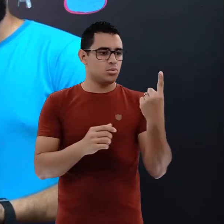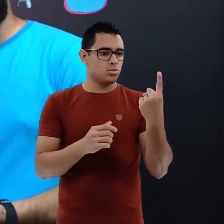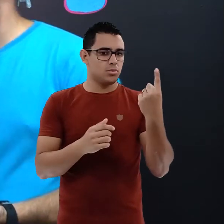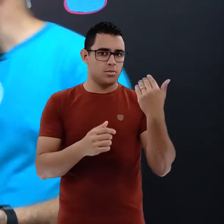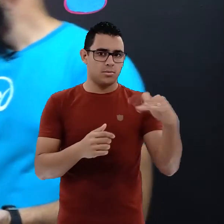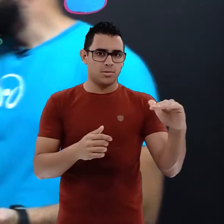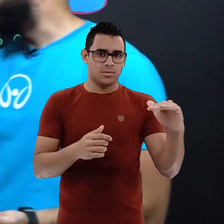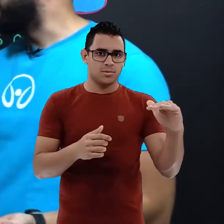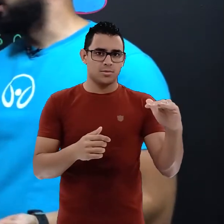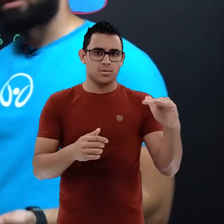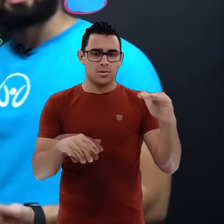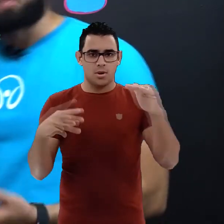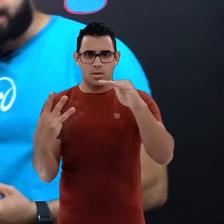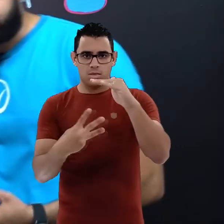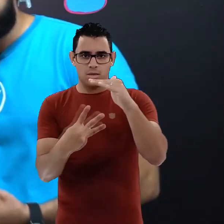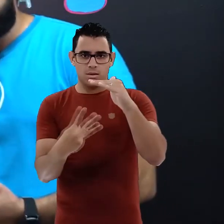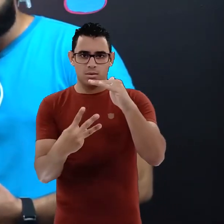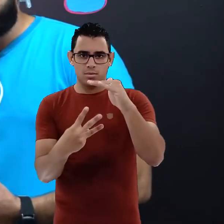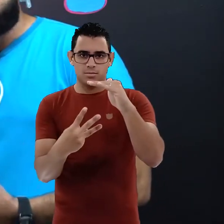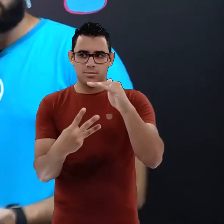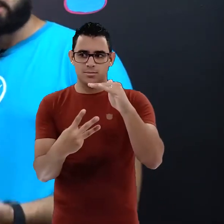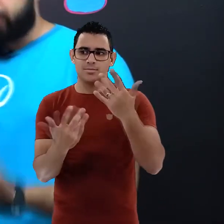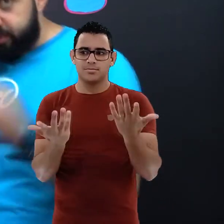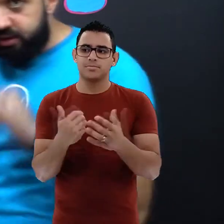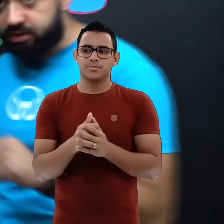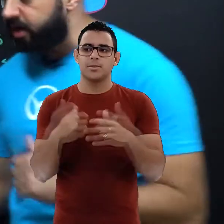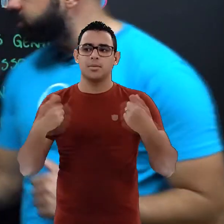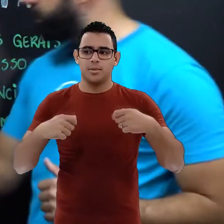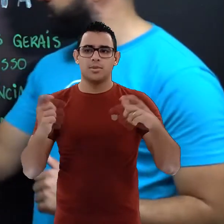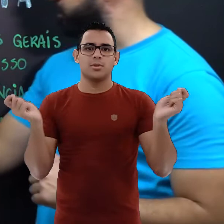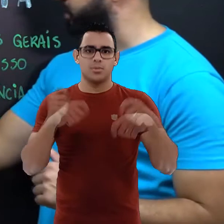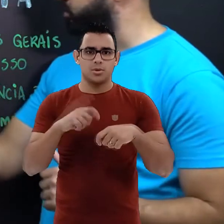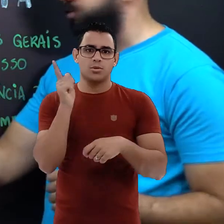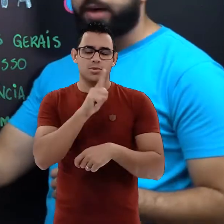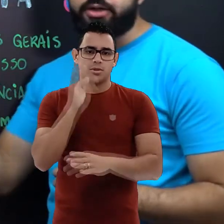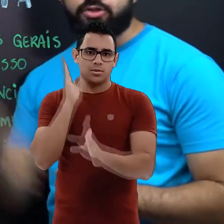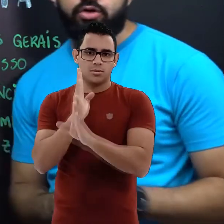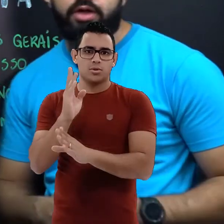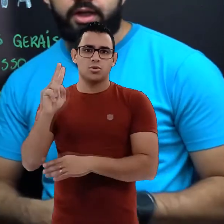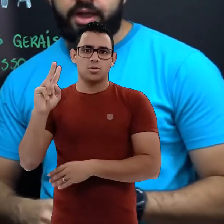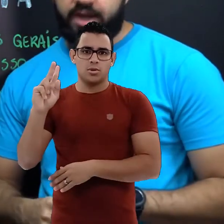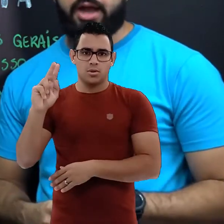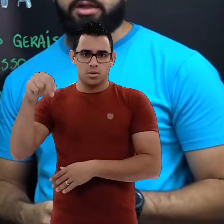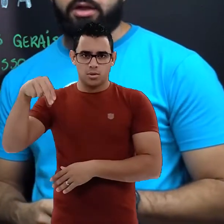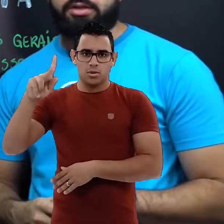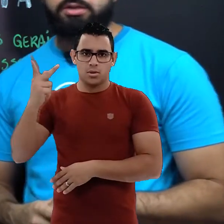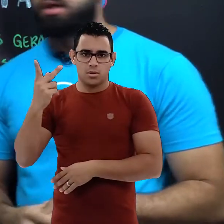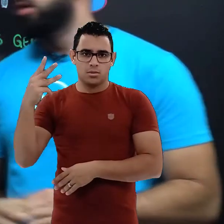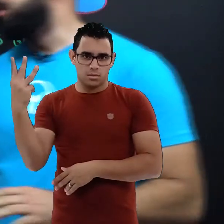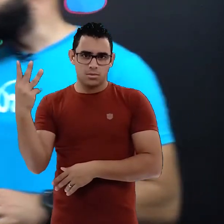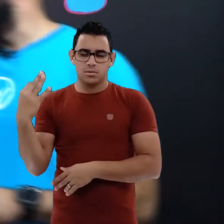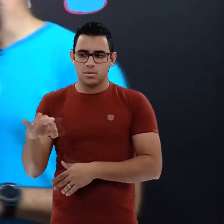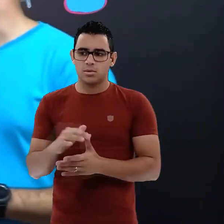de N2 para cada 3 partes de N2, que são necessárias para formar 2 partes do